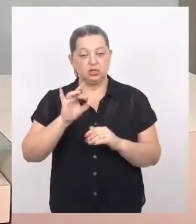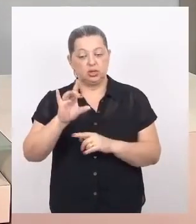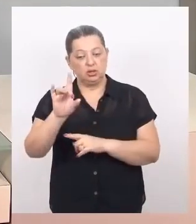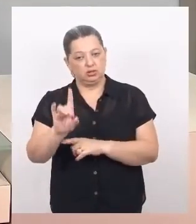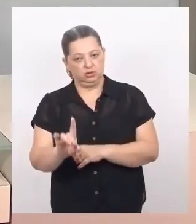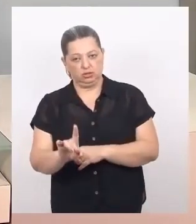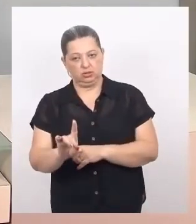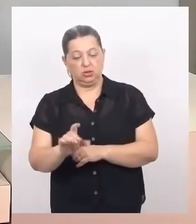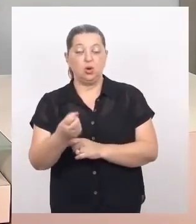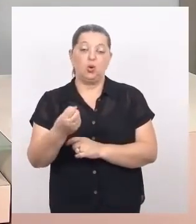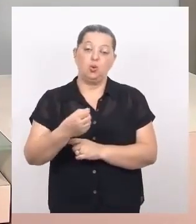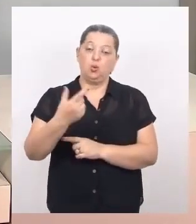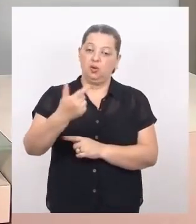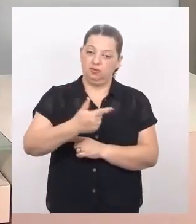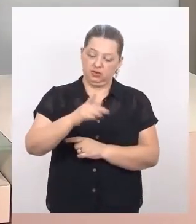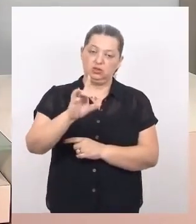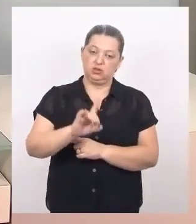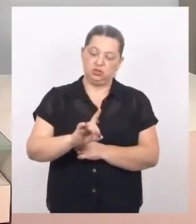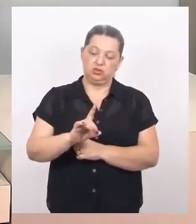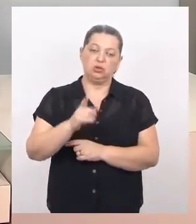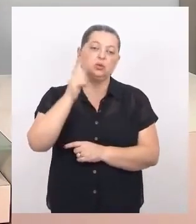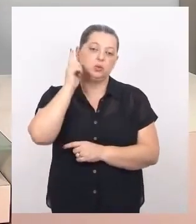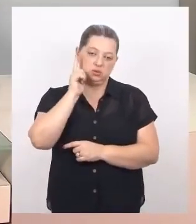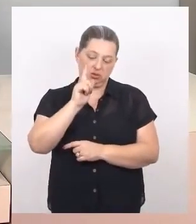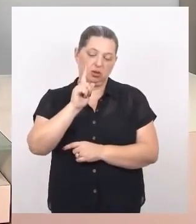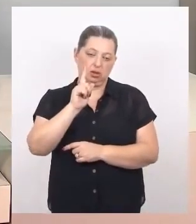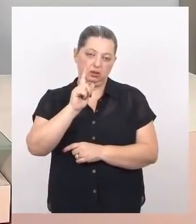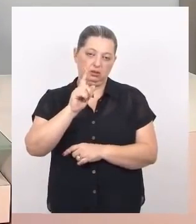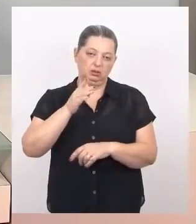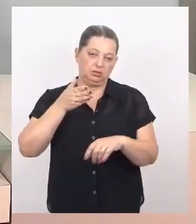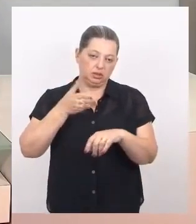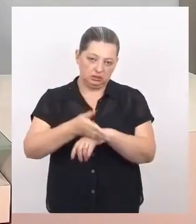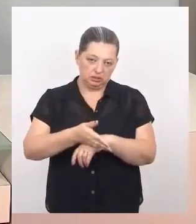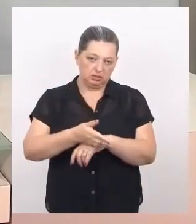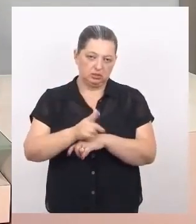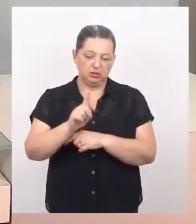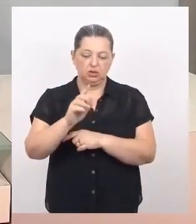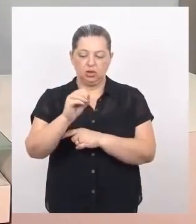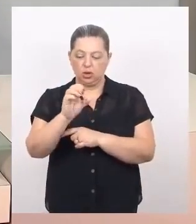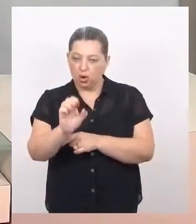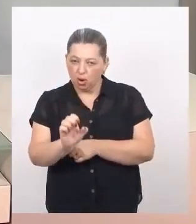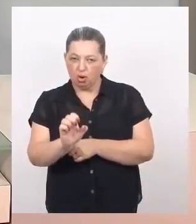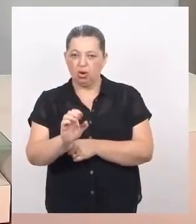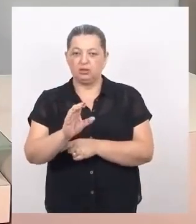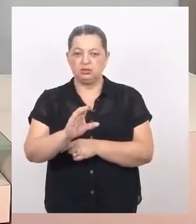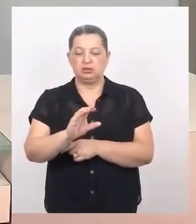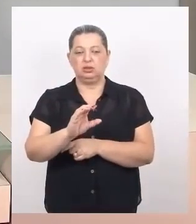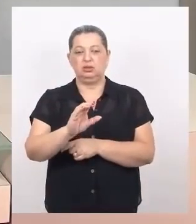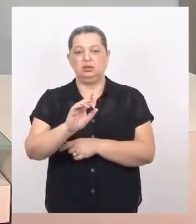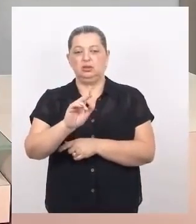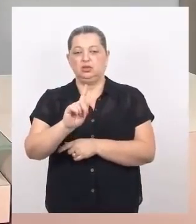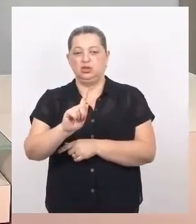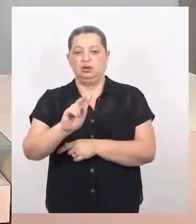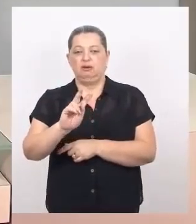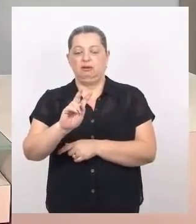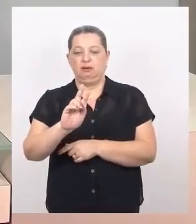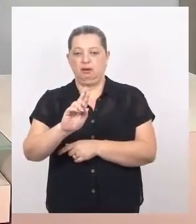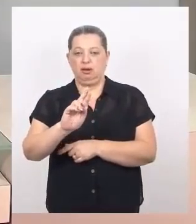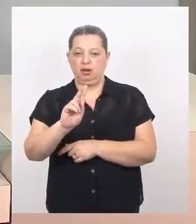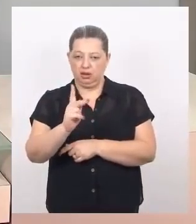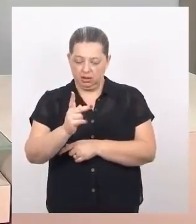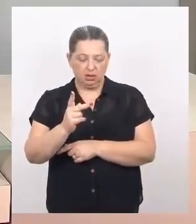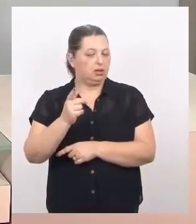ou vice-diretor que consegue utilizar essa funcionalidade. GOI, CRH, demais perfis da diretoria de ensino não